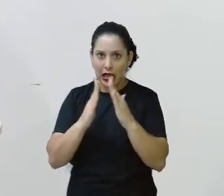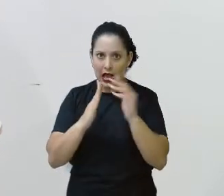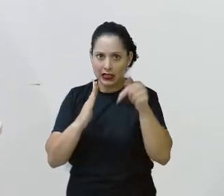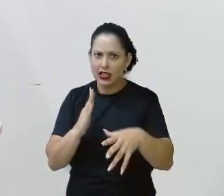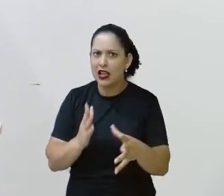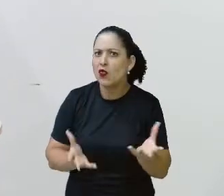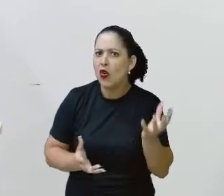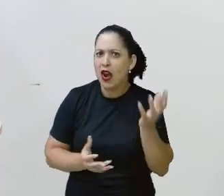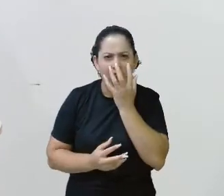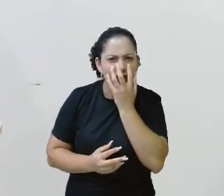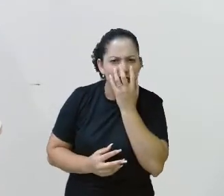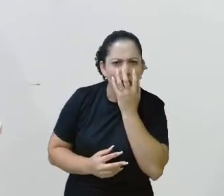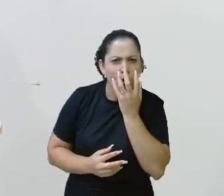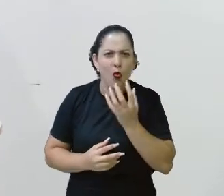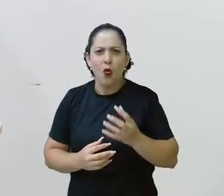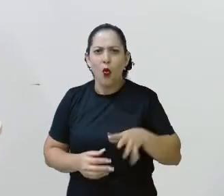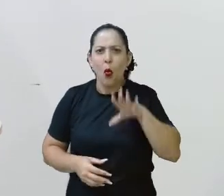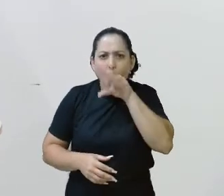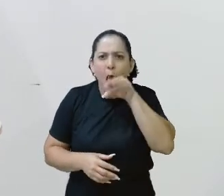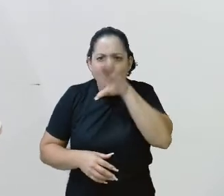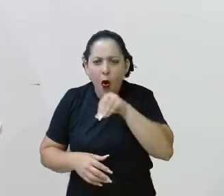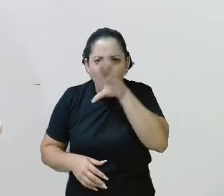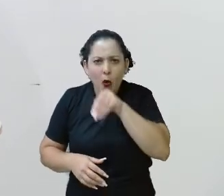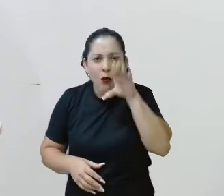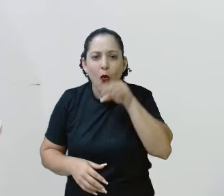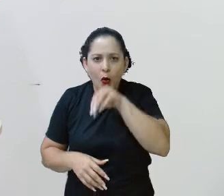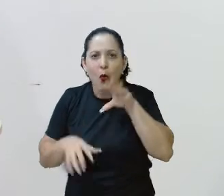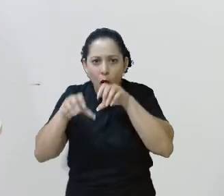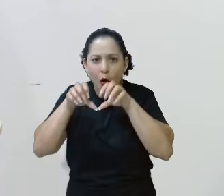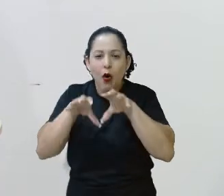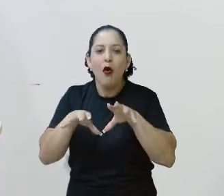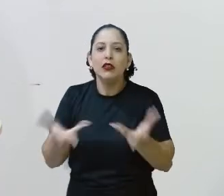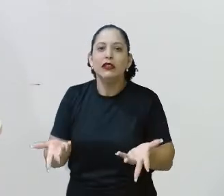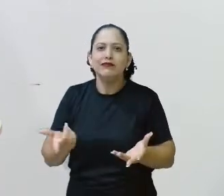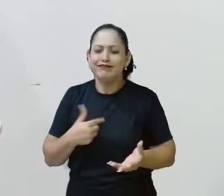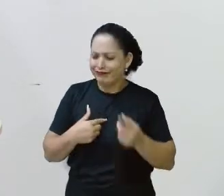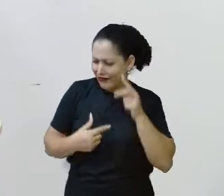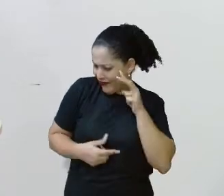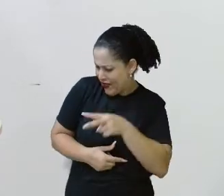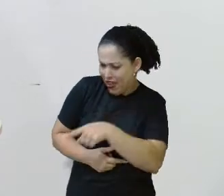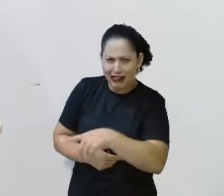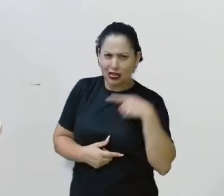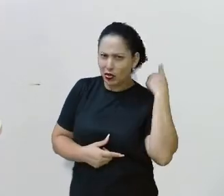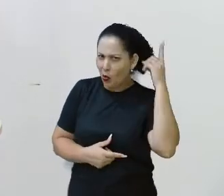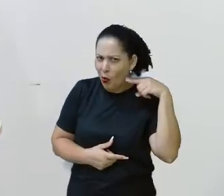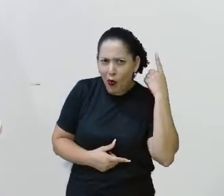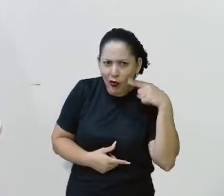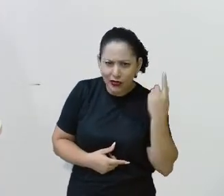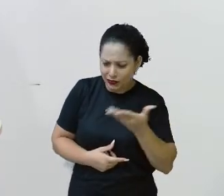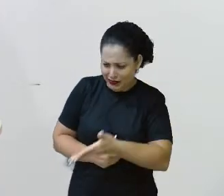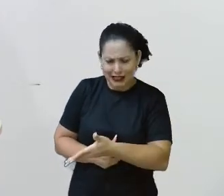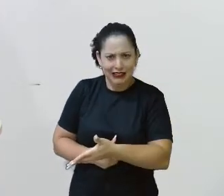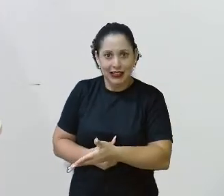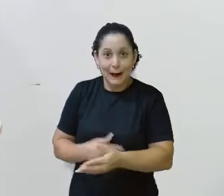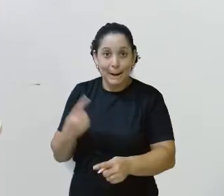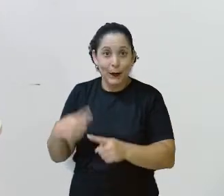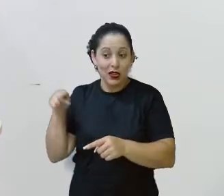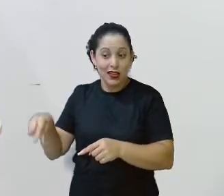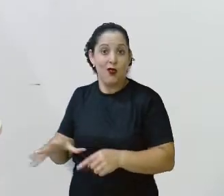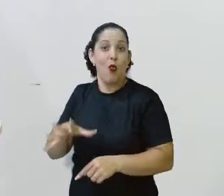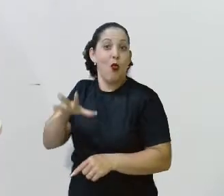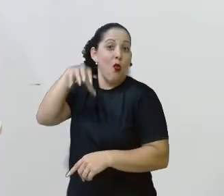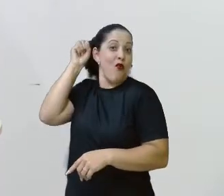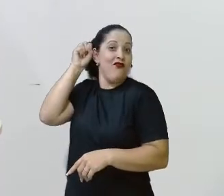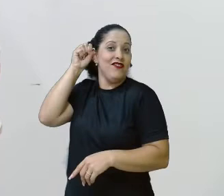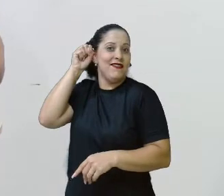e a gente acha que o cachorro está maluco, porque como é isso, se a gente não está ouvindo? Ele percebe a chegada, né,